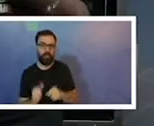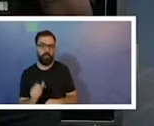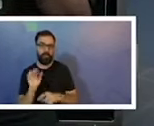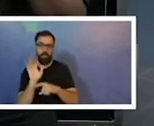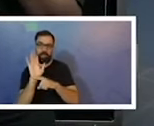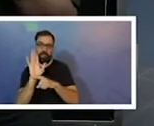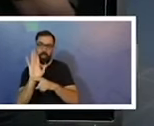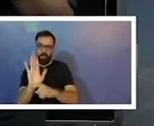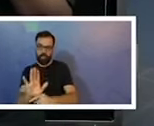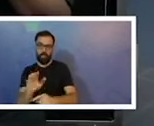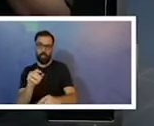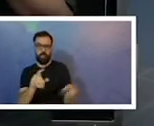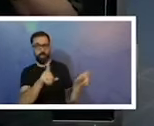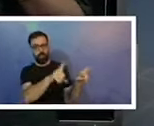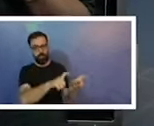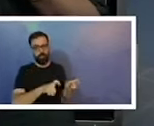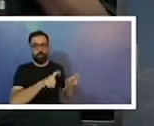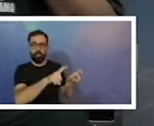Então, ela